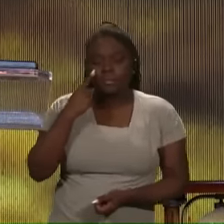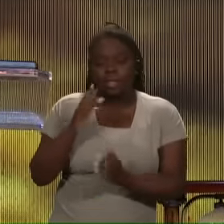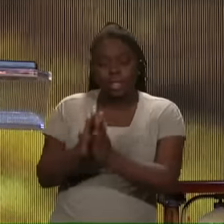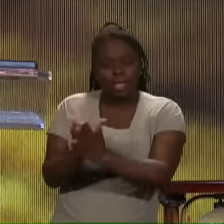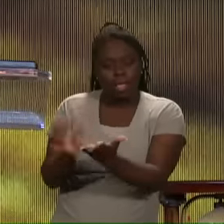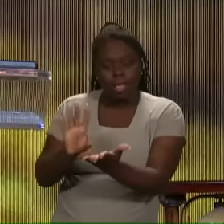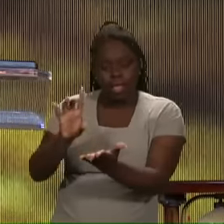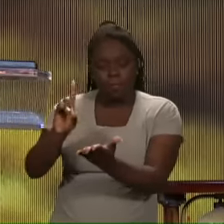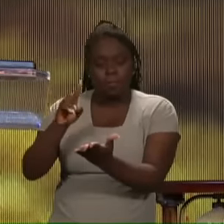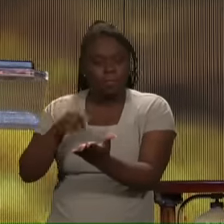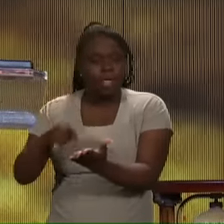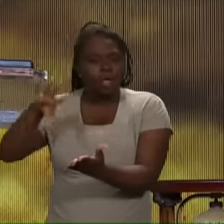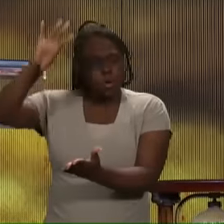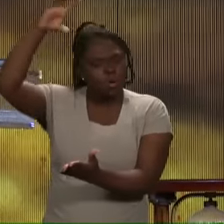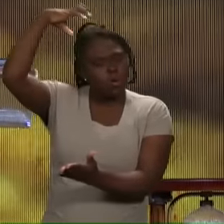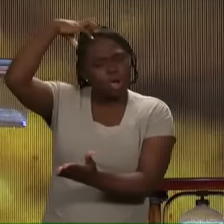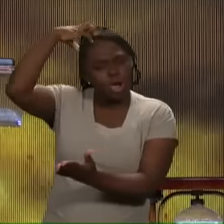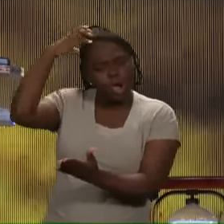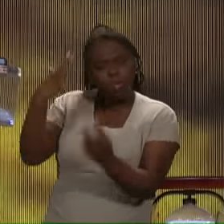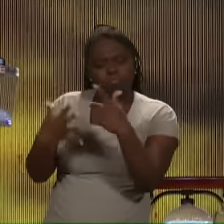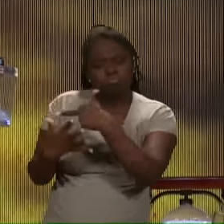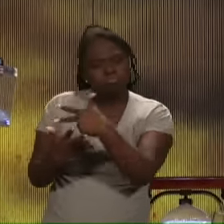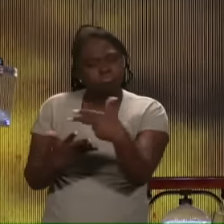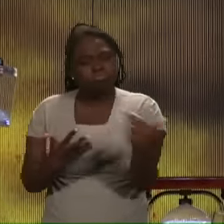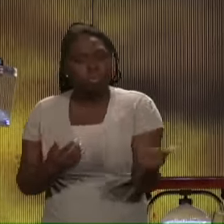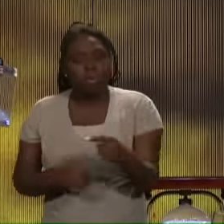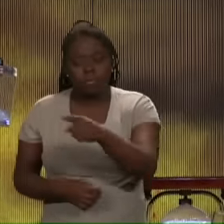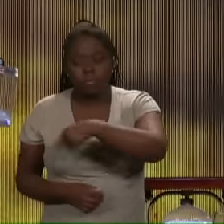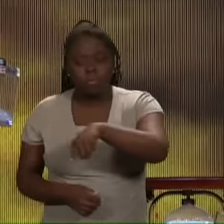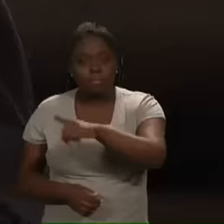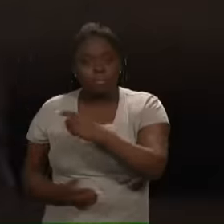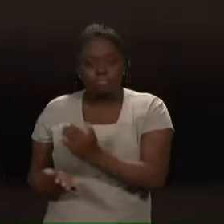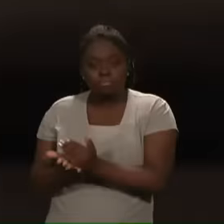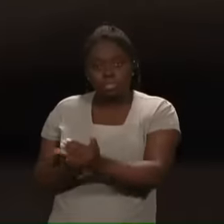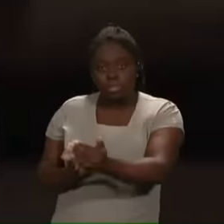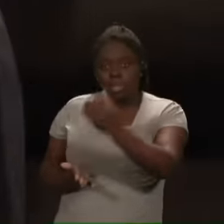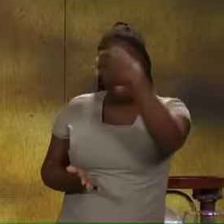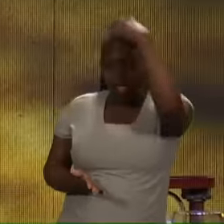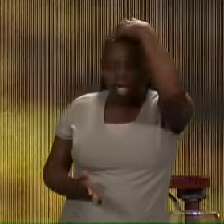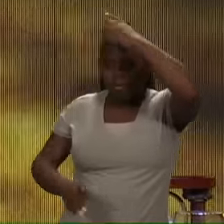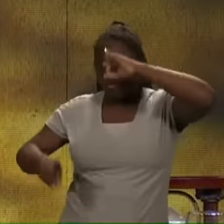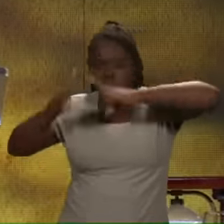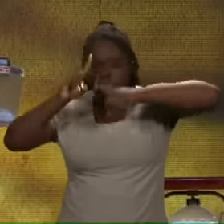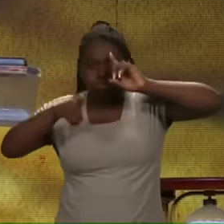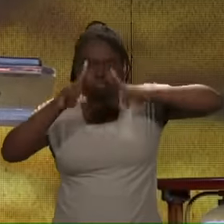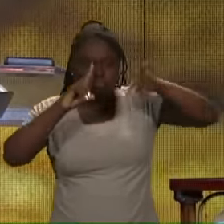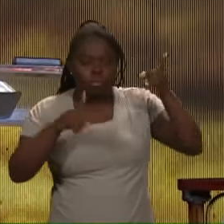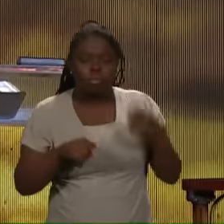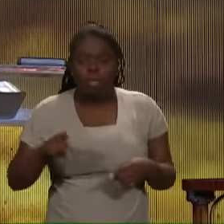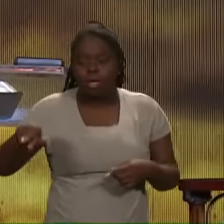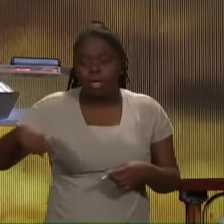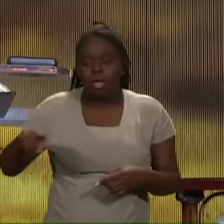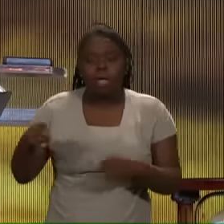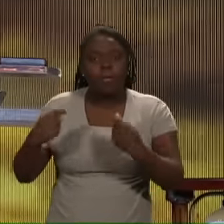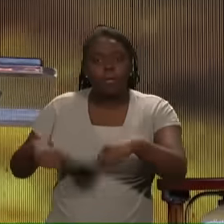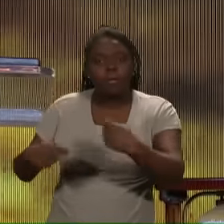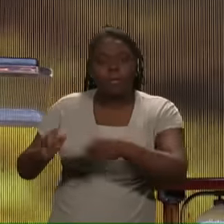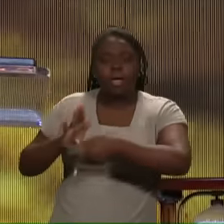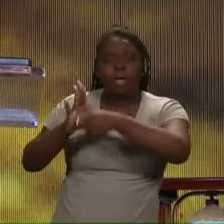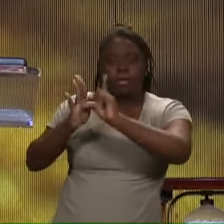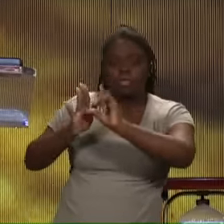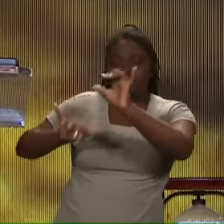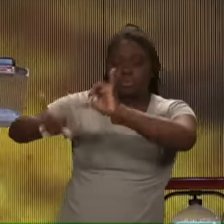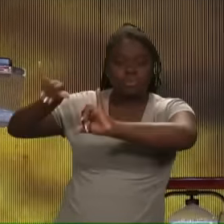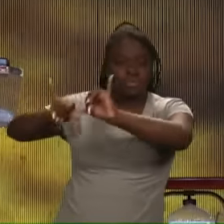Bíblia, para eles recomeçarem a reinar, eles tinham que ser o quê? Ungidos. Sempre era